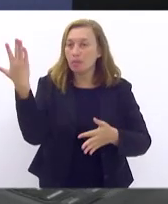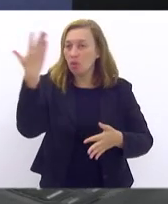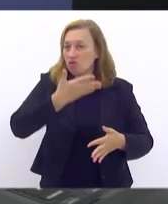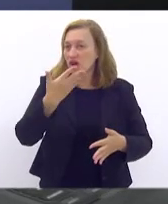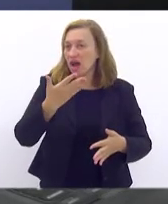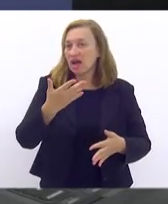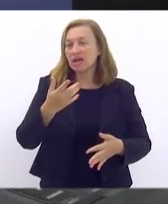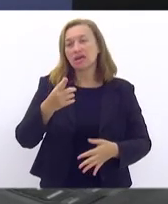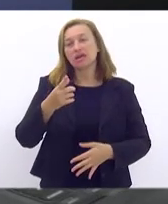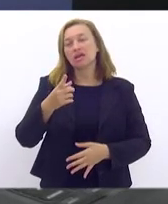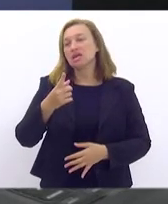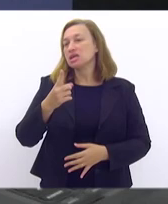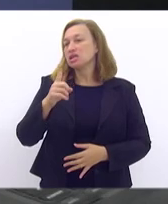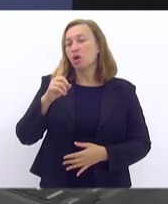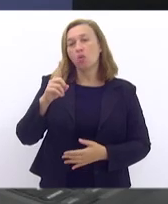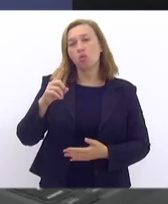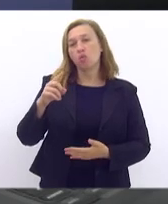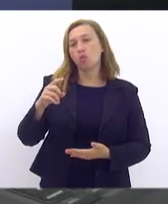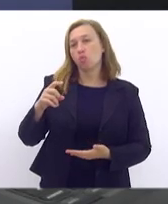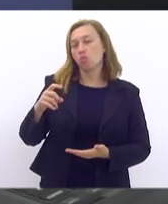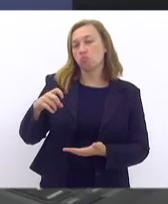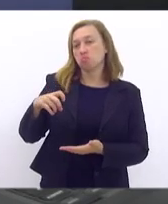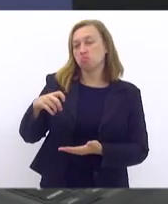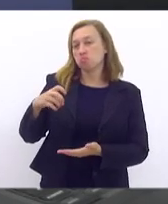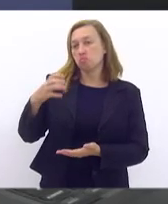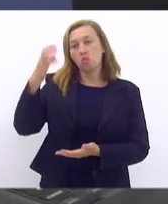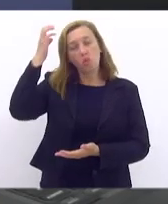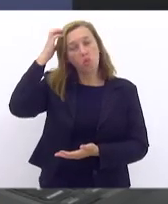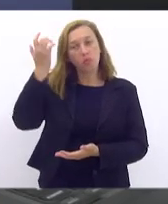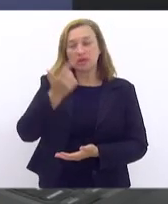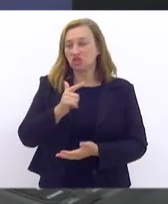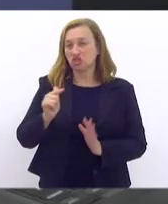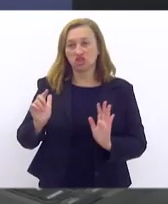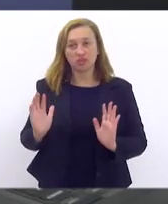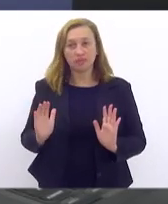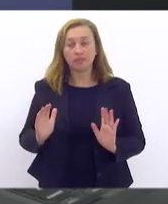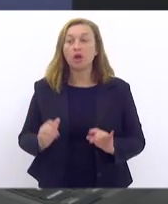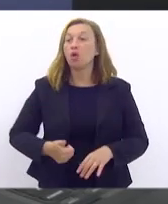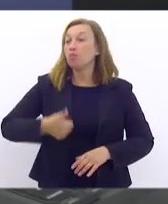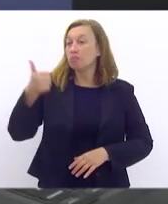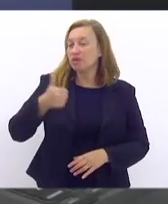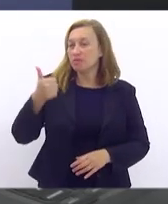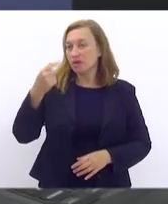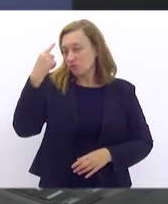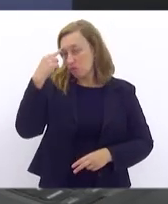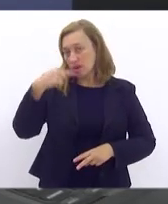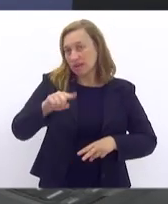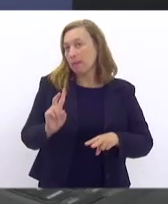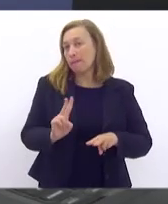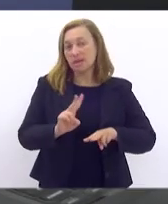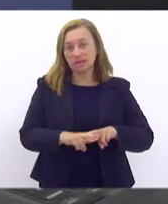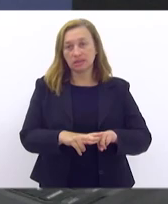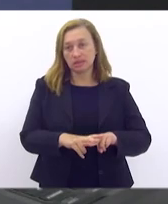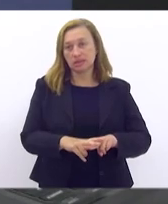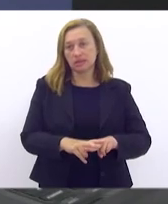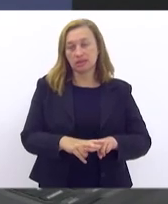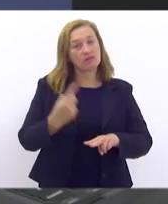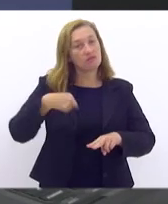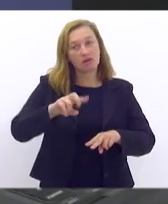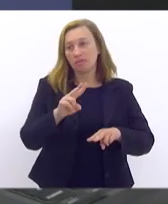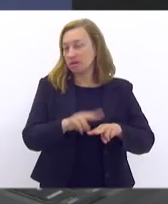nem estava naquele lugar. Mas a primeira coisa foi mandado de prisão, vai para a